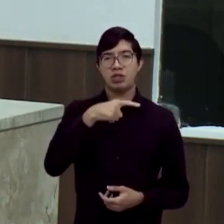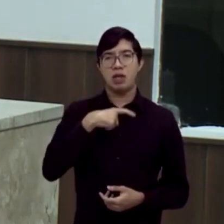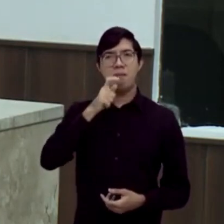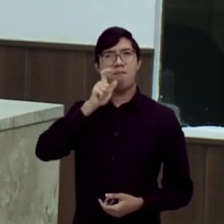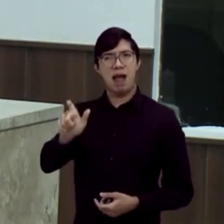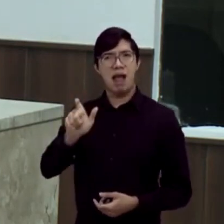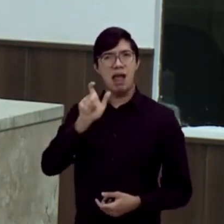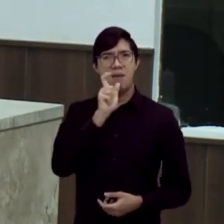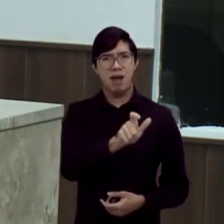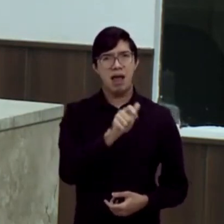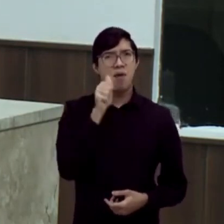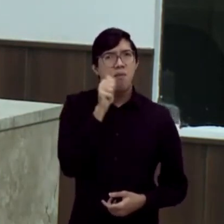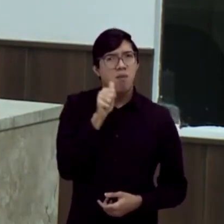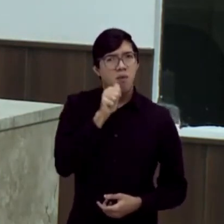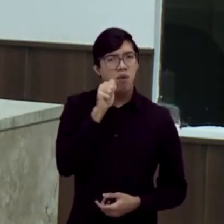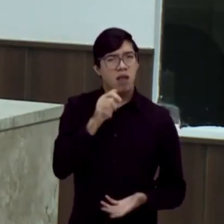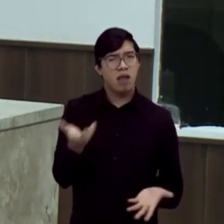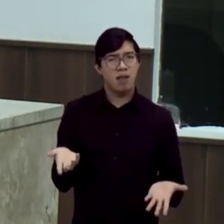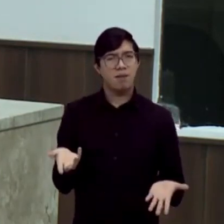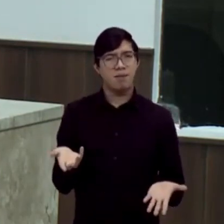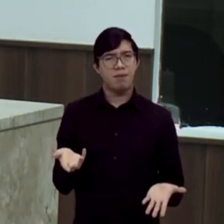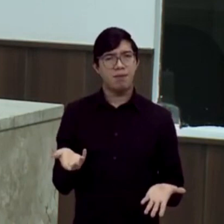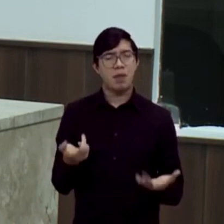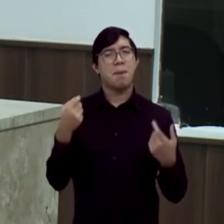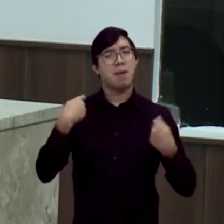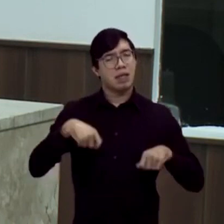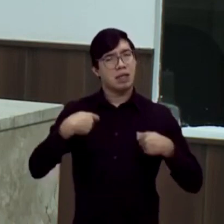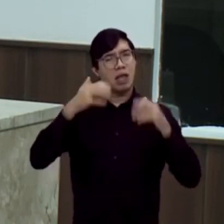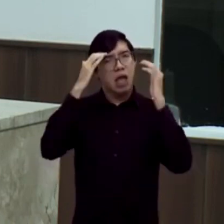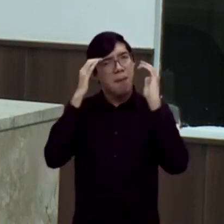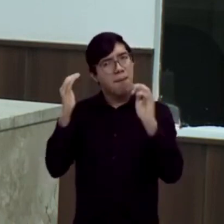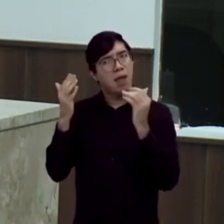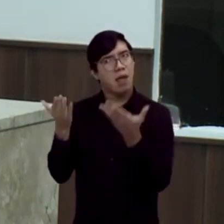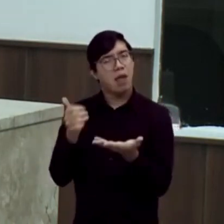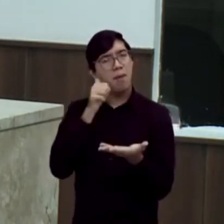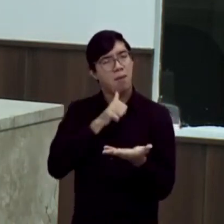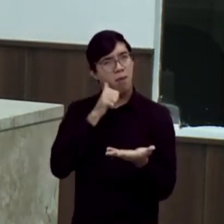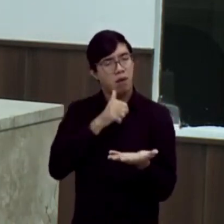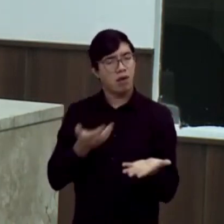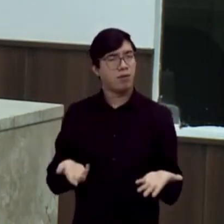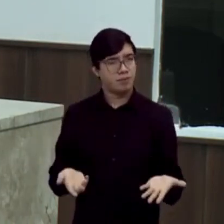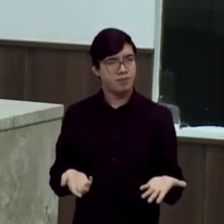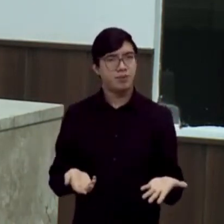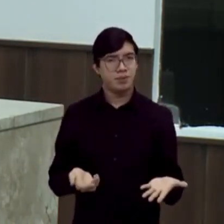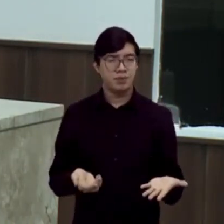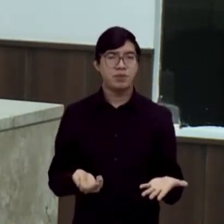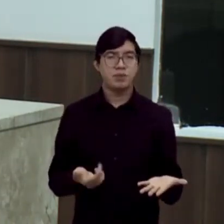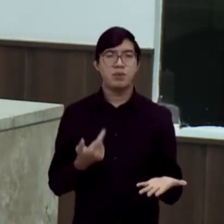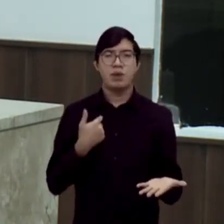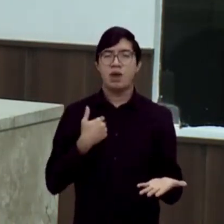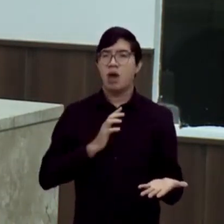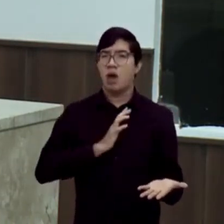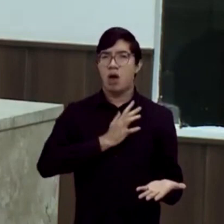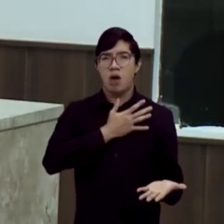mulheres. Mulher, a gente tem que tratar com respeito. Eu acho um absurdo. Eu estou aqui,